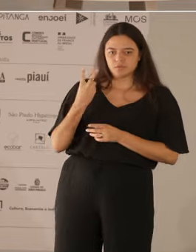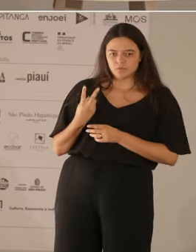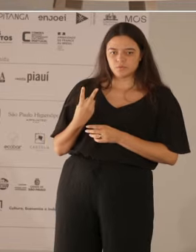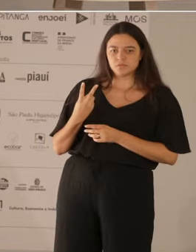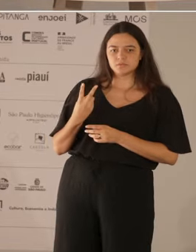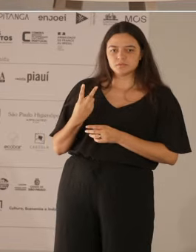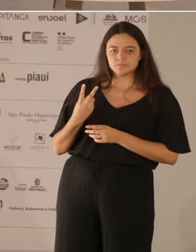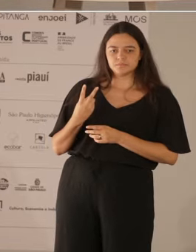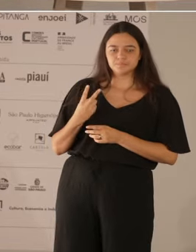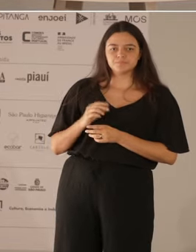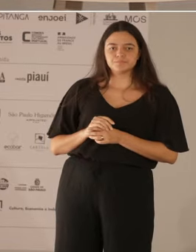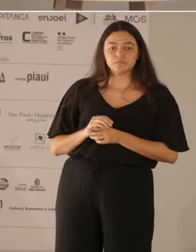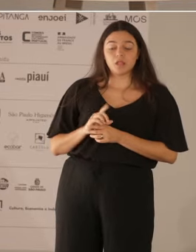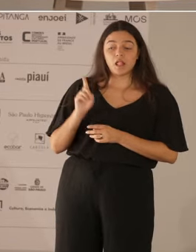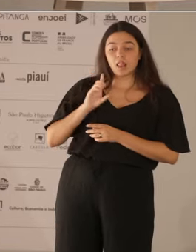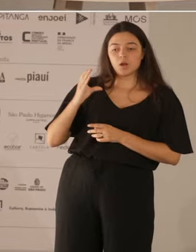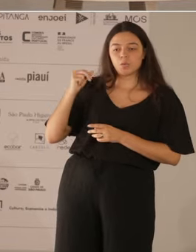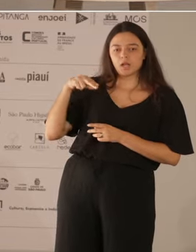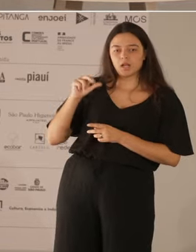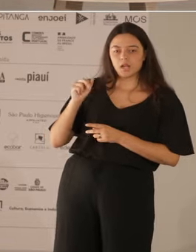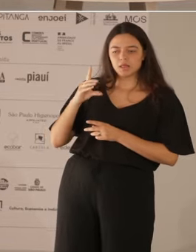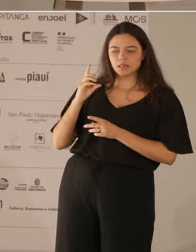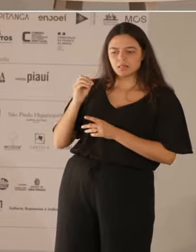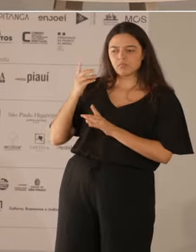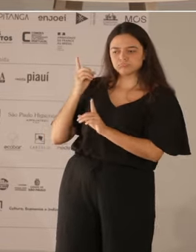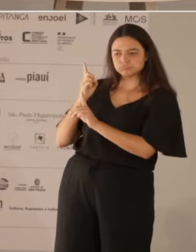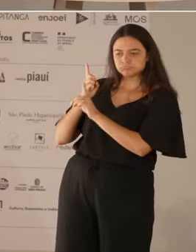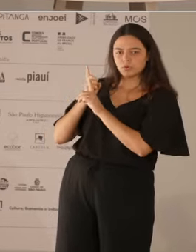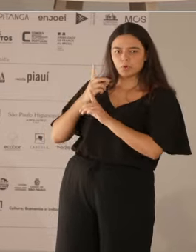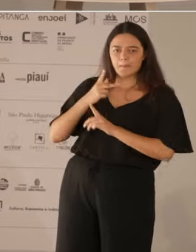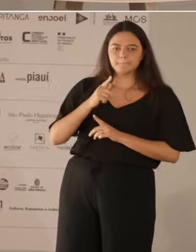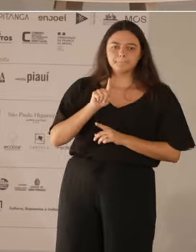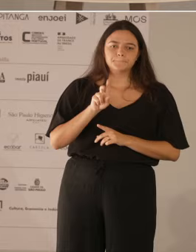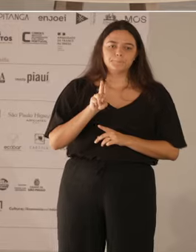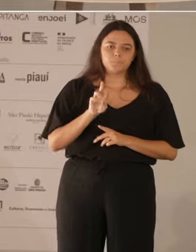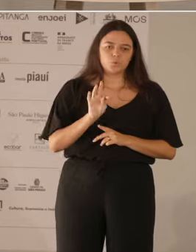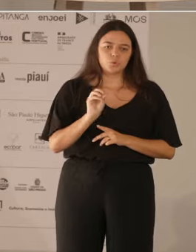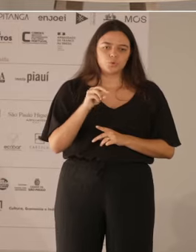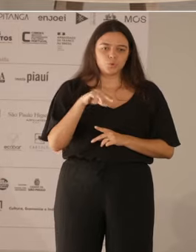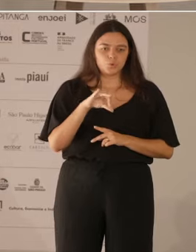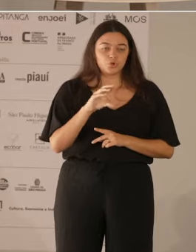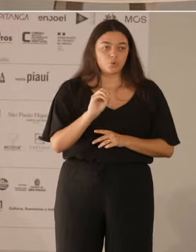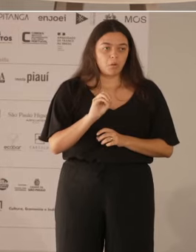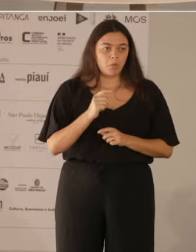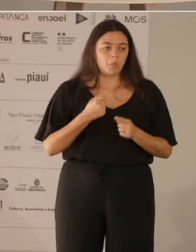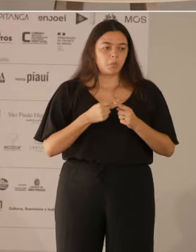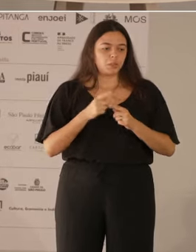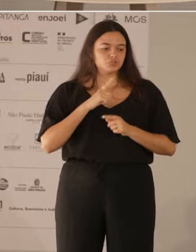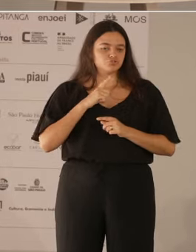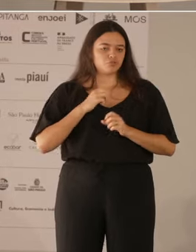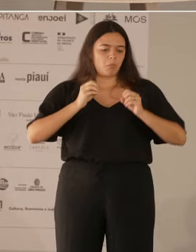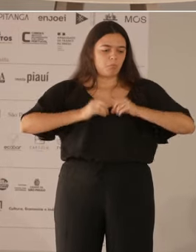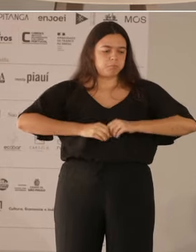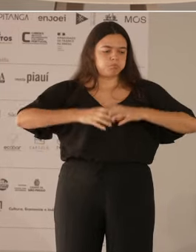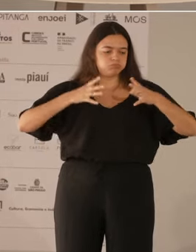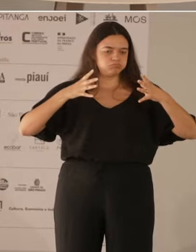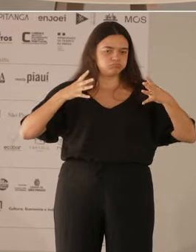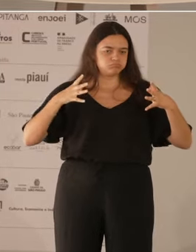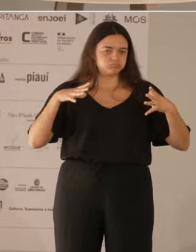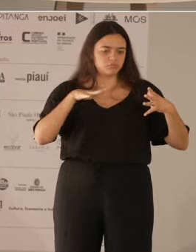lago no Canadá e viram que a partir dali começa a achar plutônio, né, das explosões de bomba de hidrogênio na atmosfera.